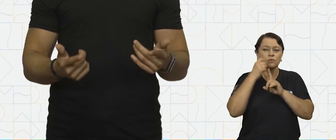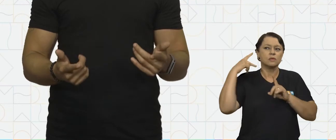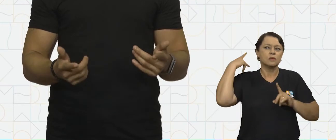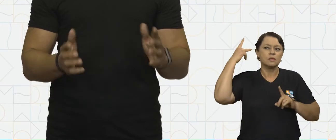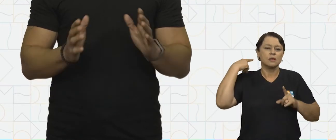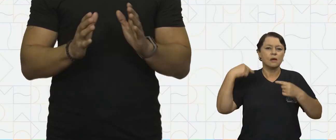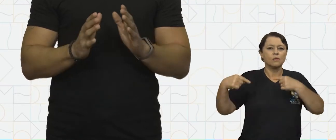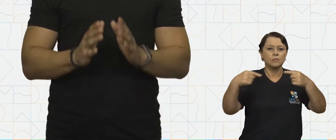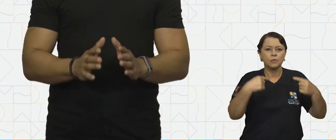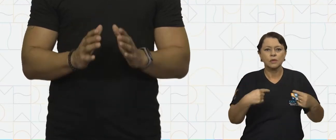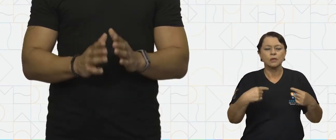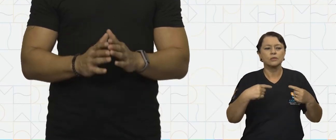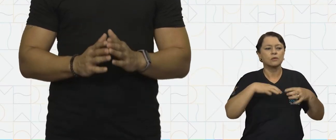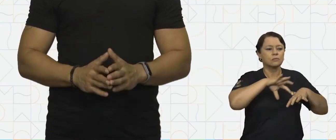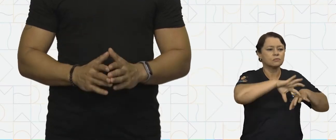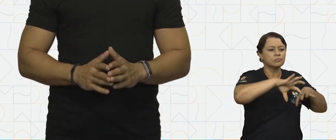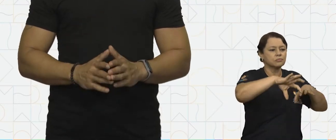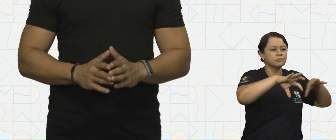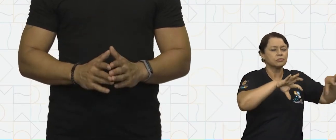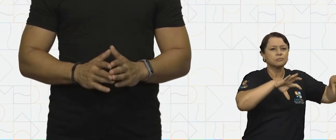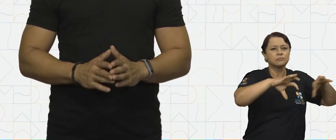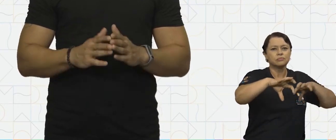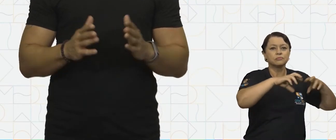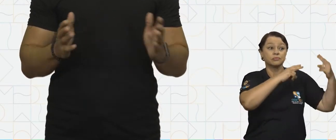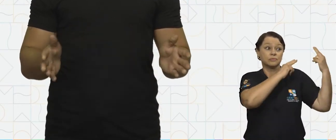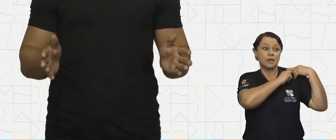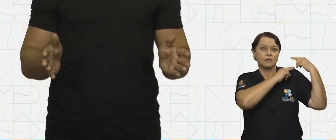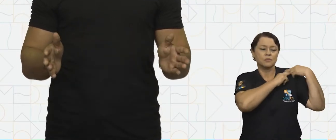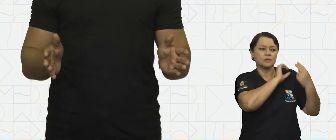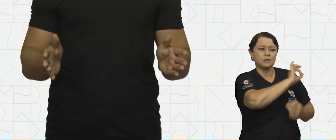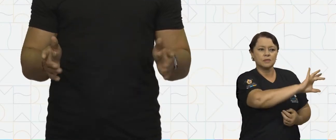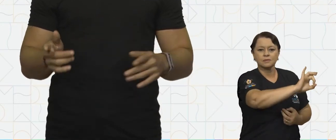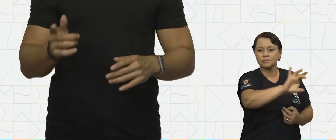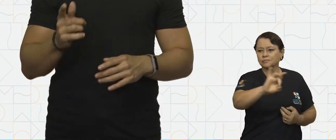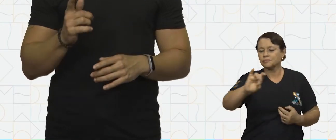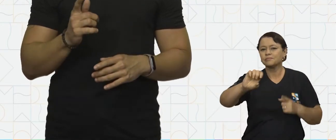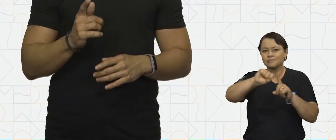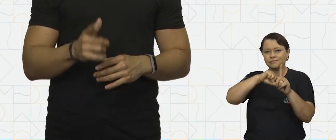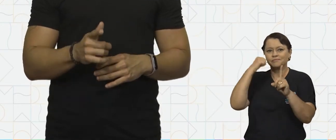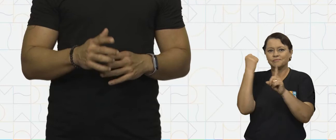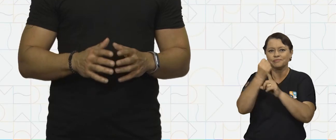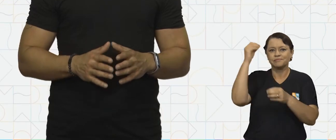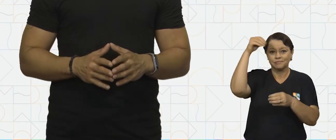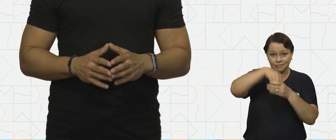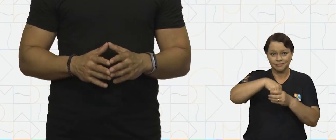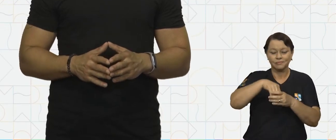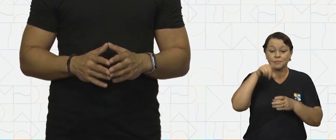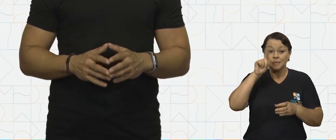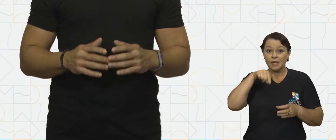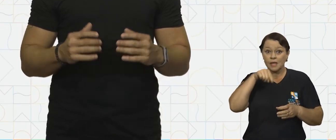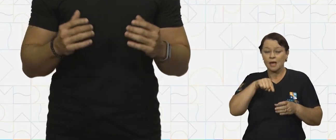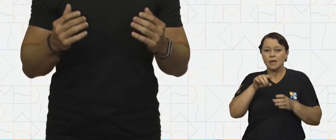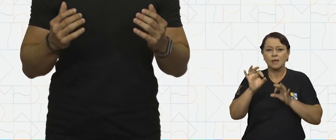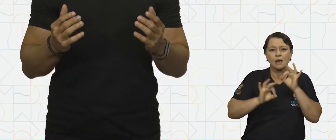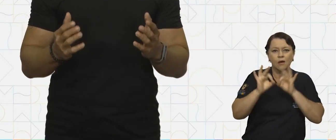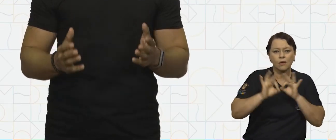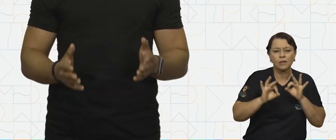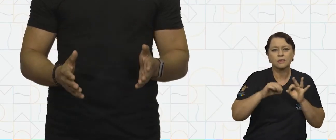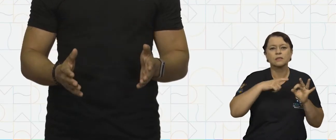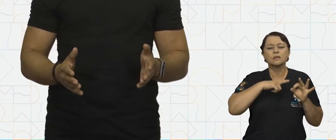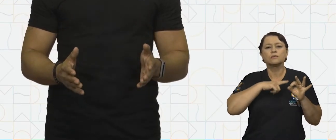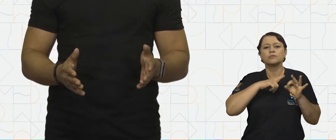das funções para cada grupo na sociedade. Em muitos lugares, a organização social estava associada a